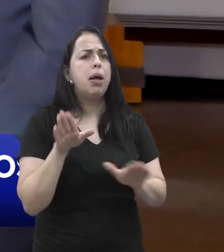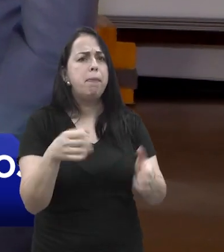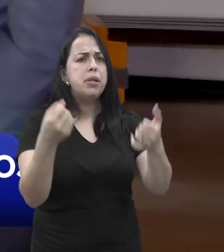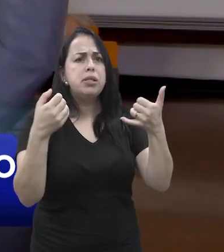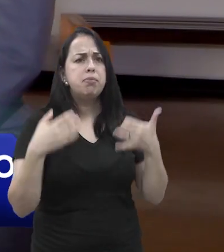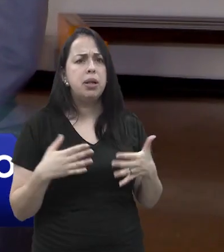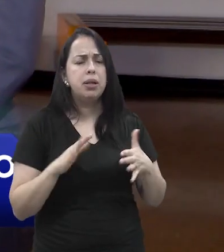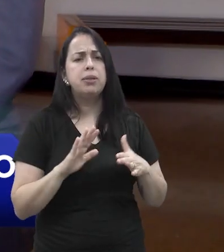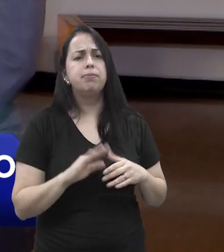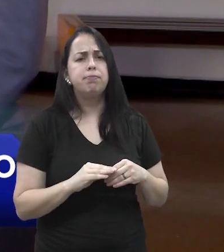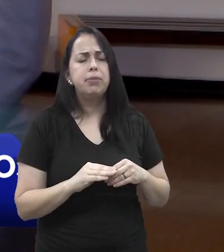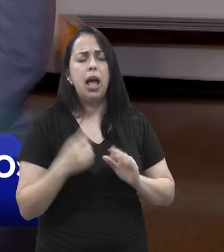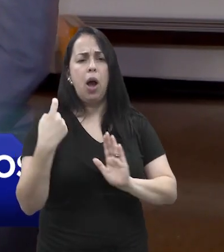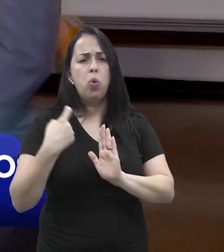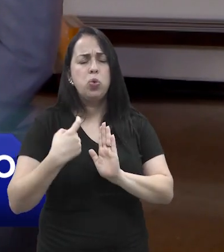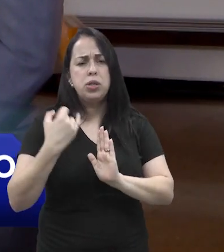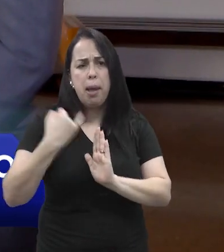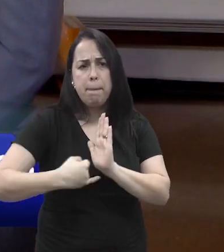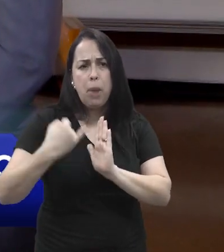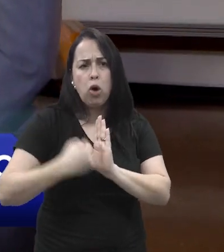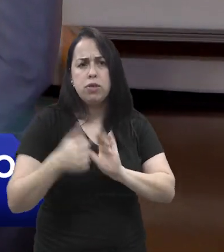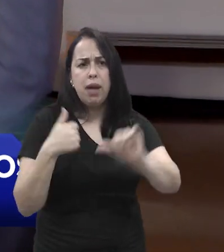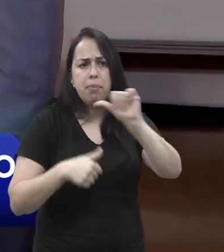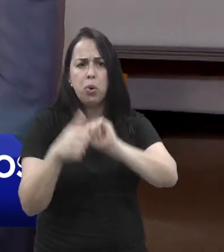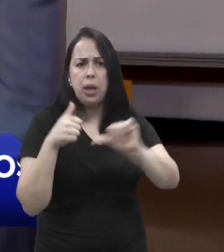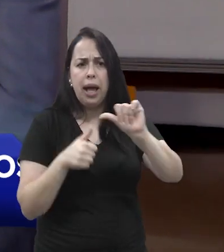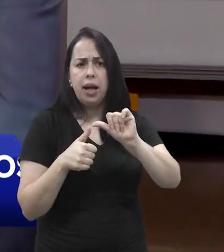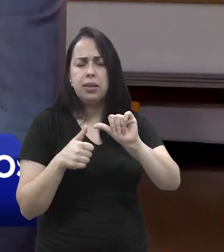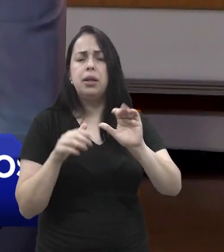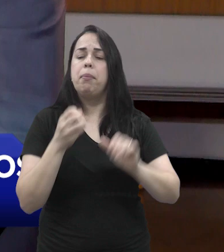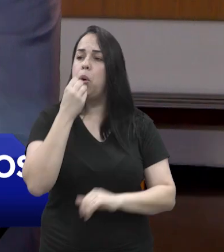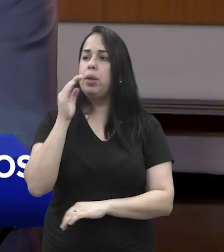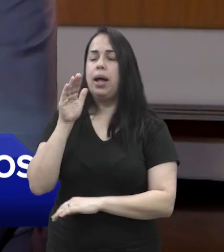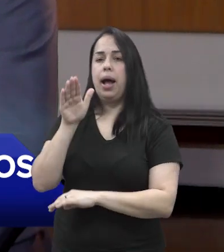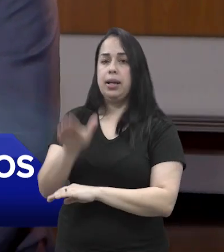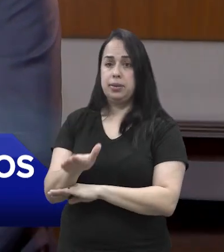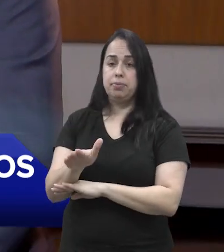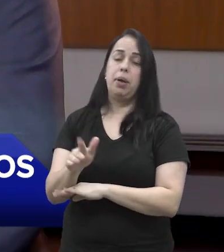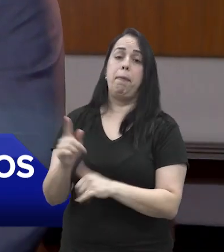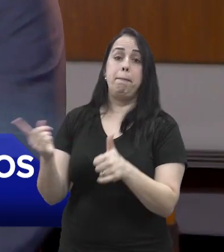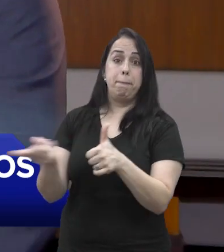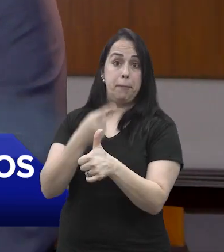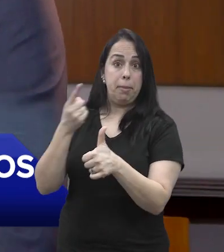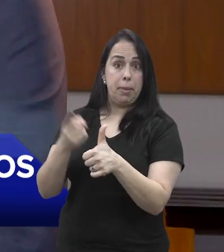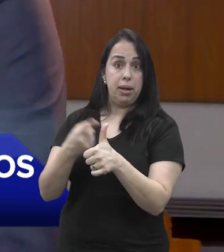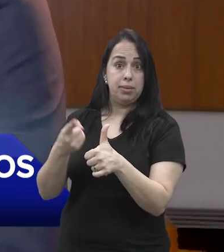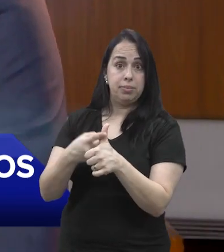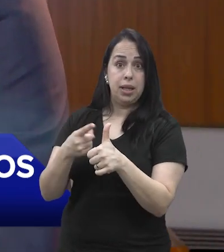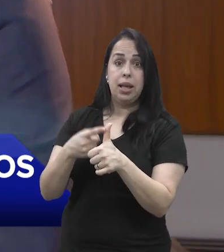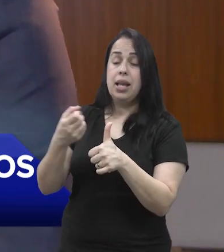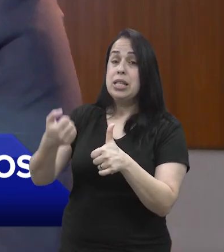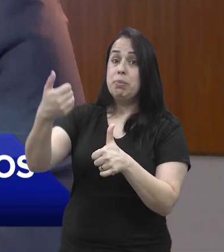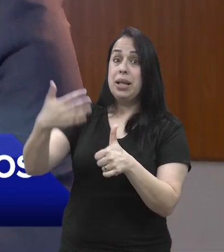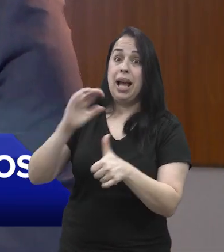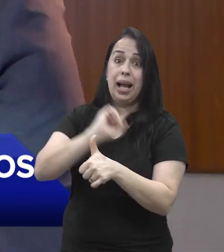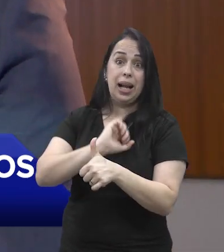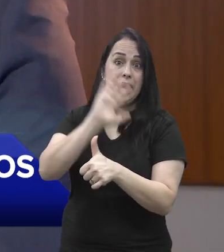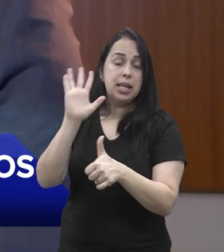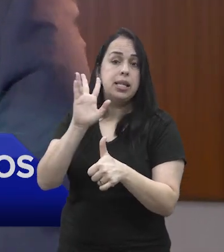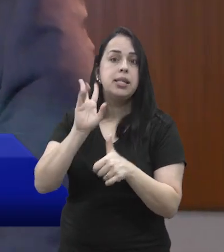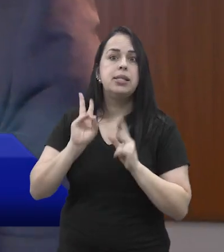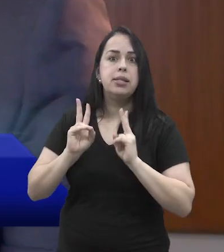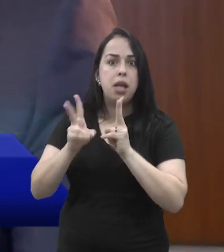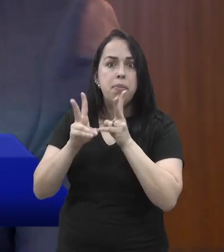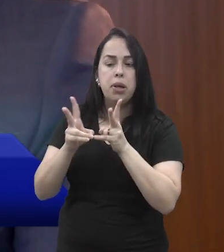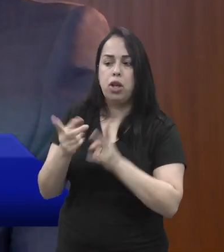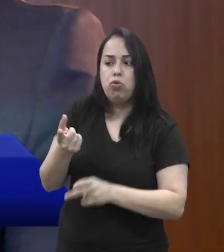Conta para a gente, qual que é a alteração desses impostos de herança hoje em dia? Tá, boa tarde, tudo bem? Em primeiro lugar, é interessante